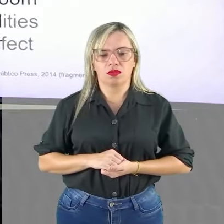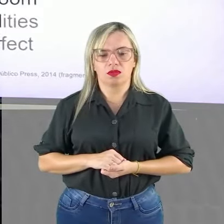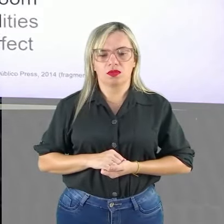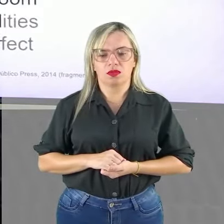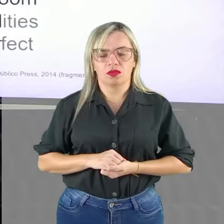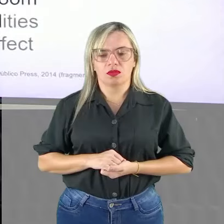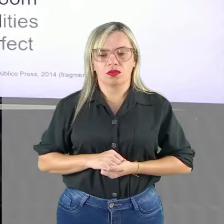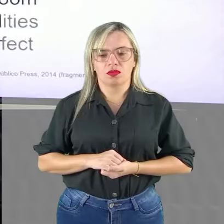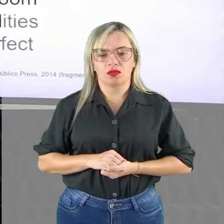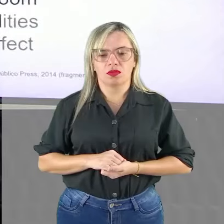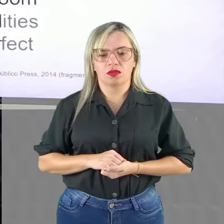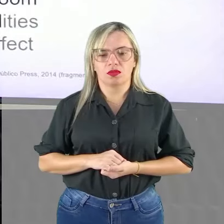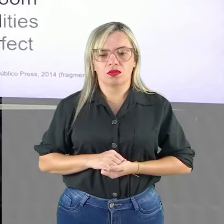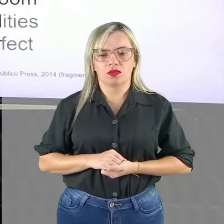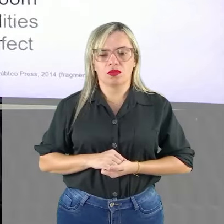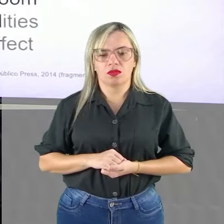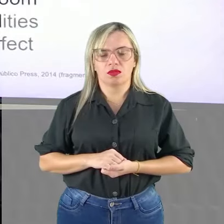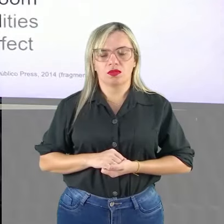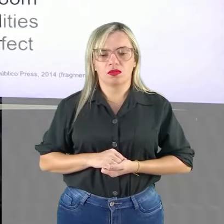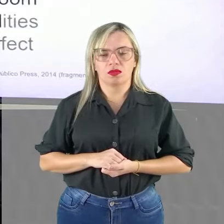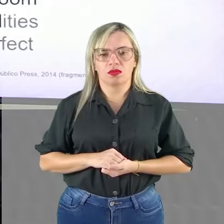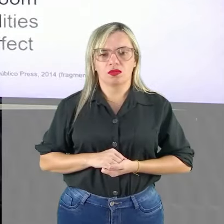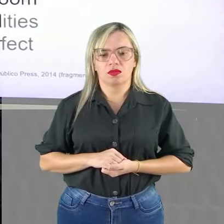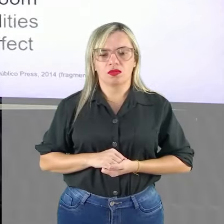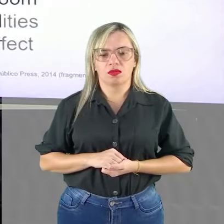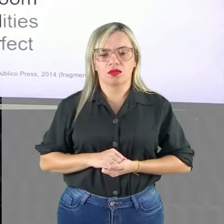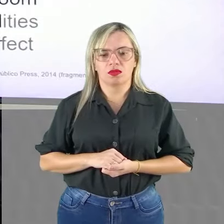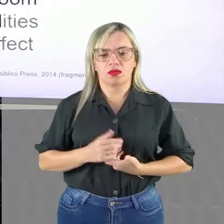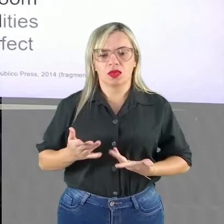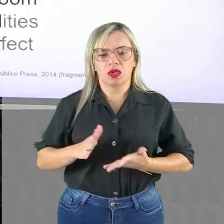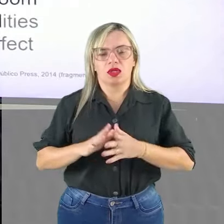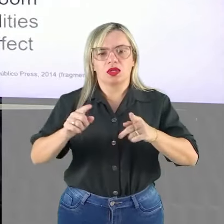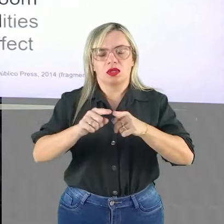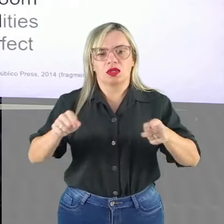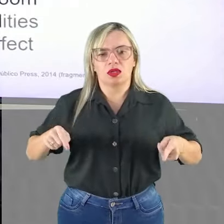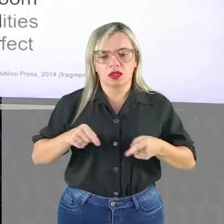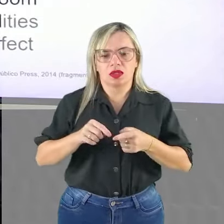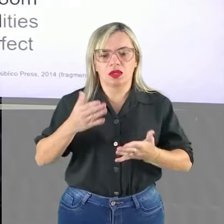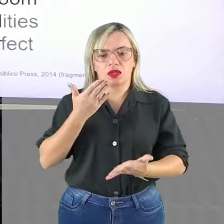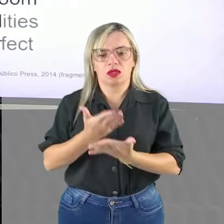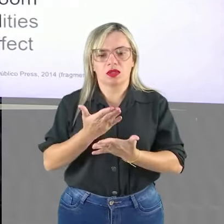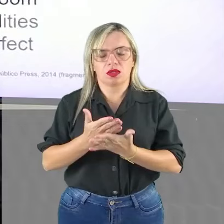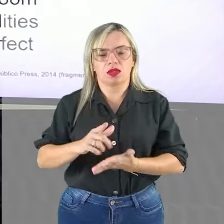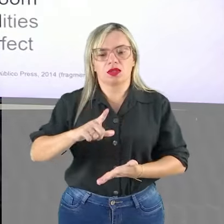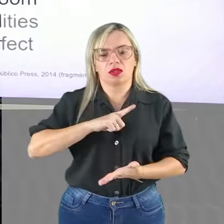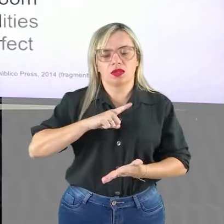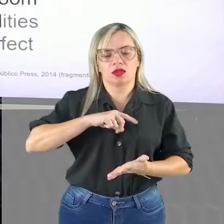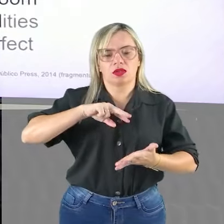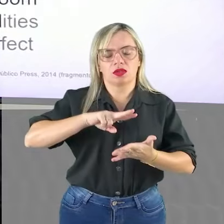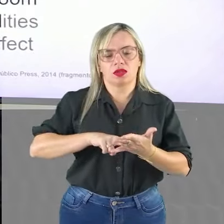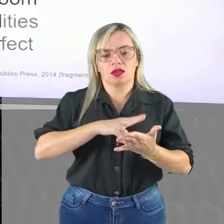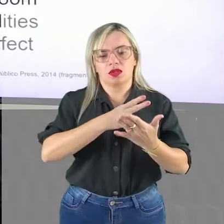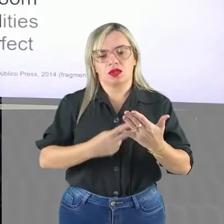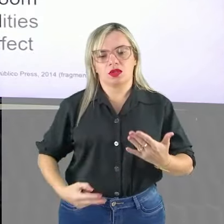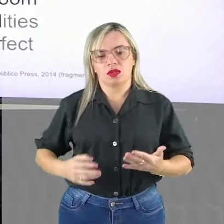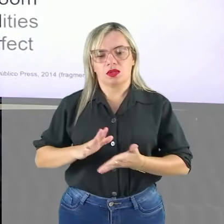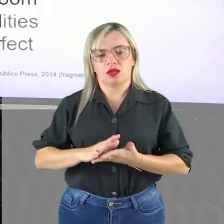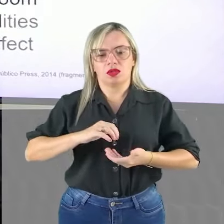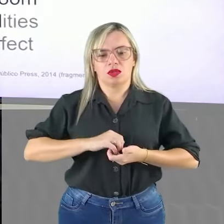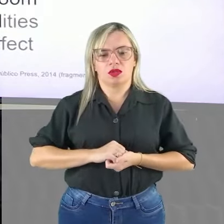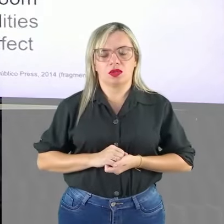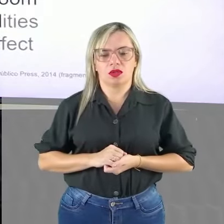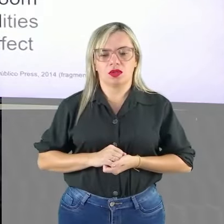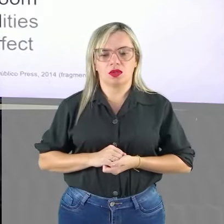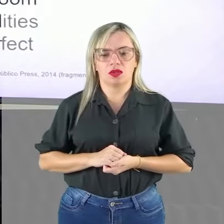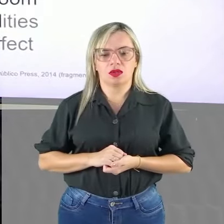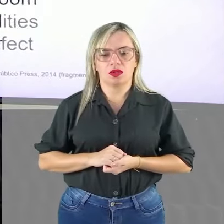Standard english classroom acho que é sala de aula né computer te technicals